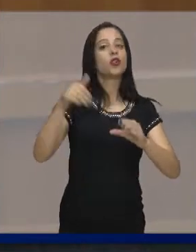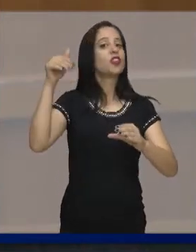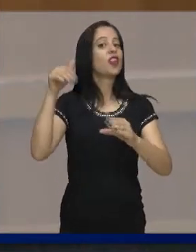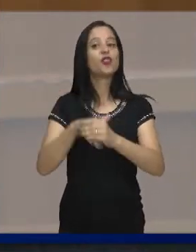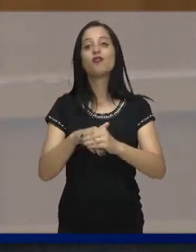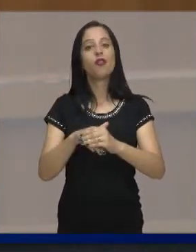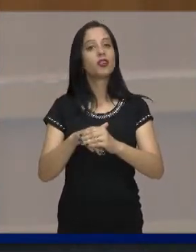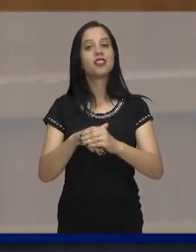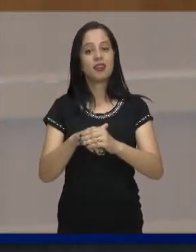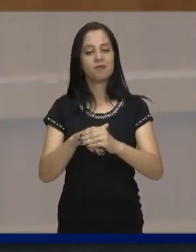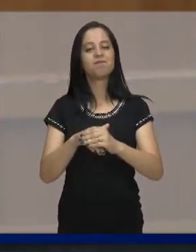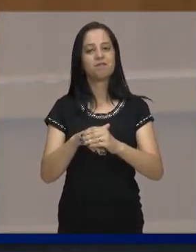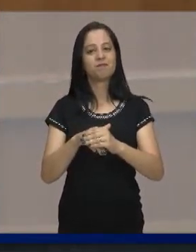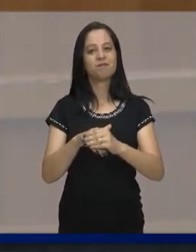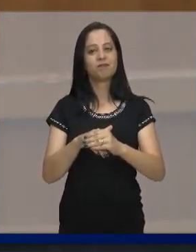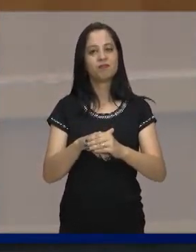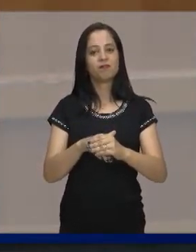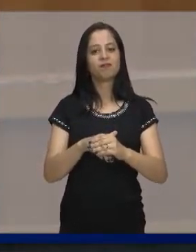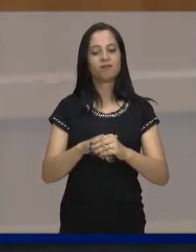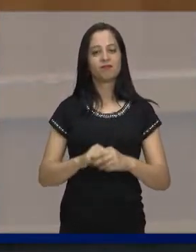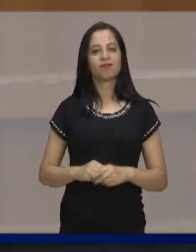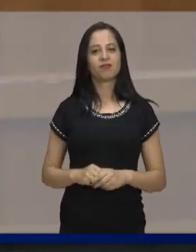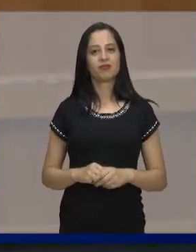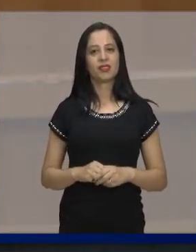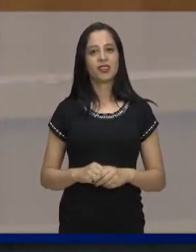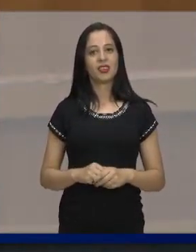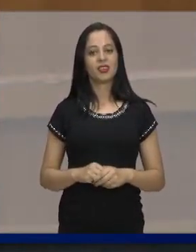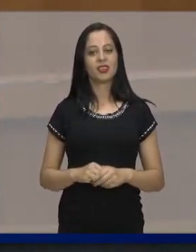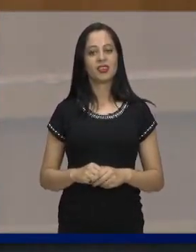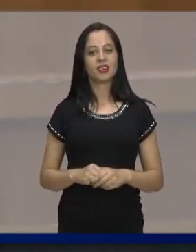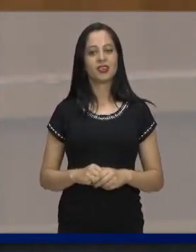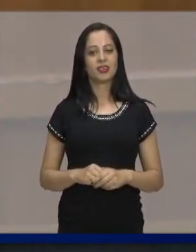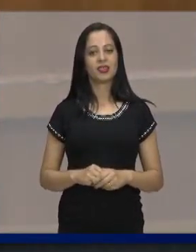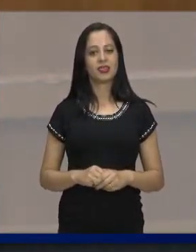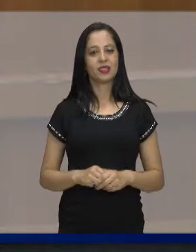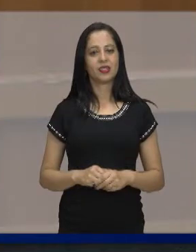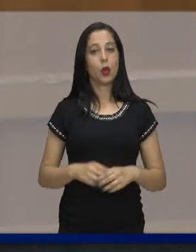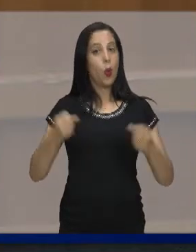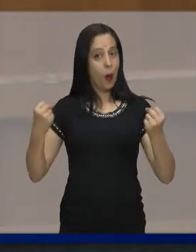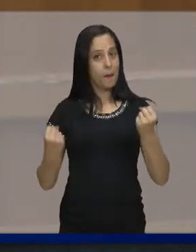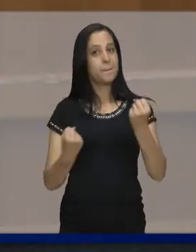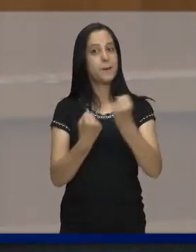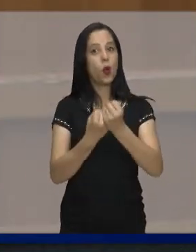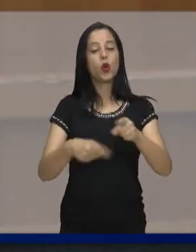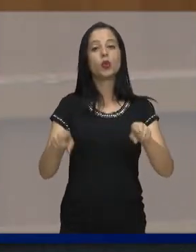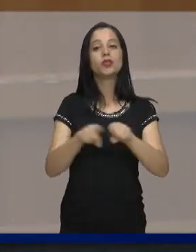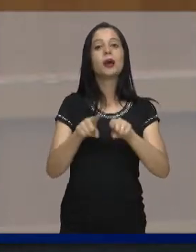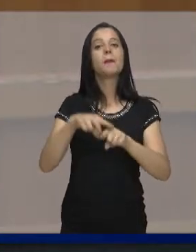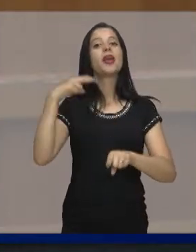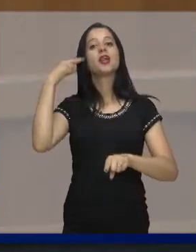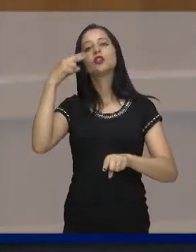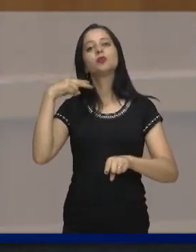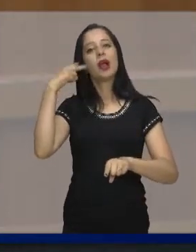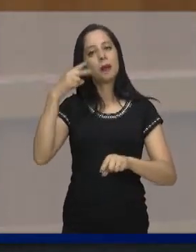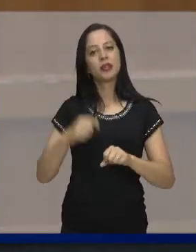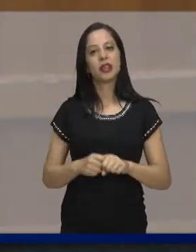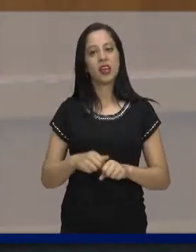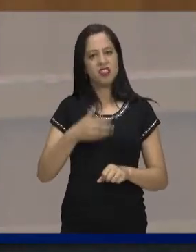apto para ter a sua votação e, mais do que isso, o apoio dos parlamentares, que também não é